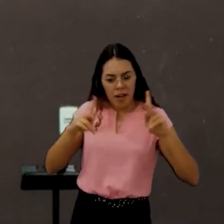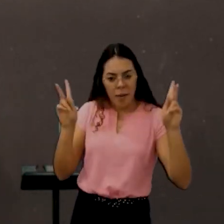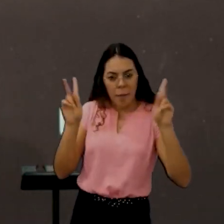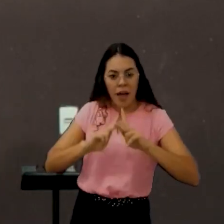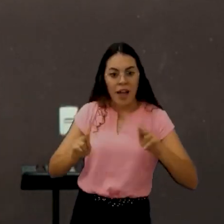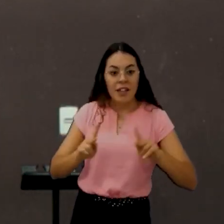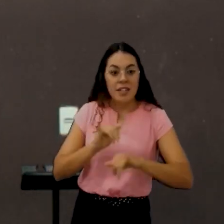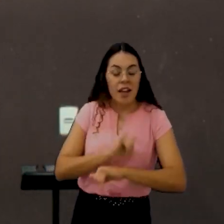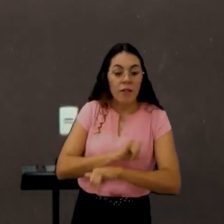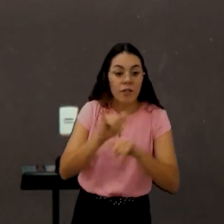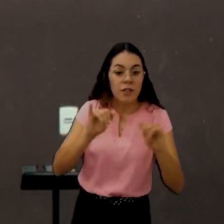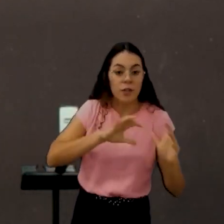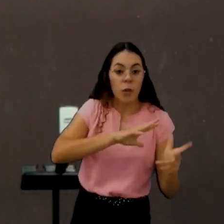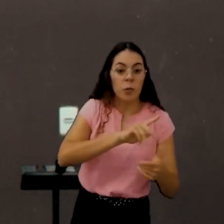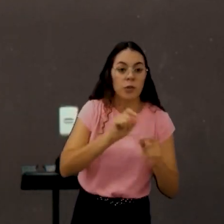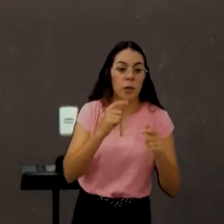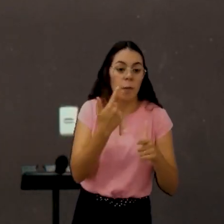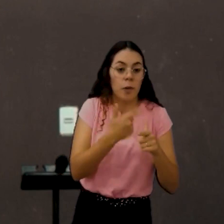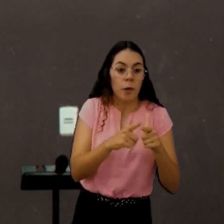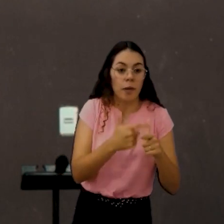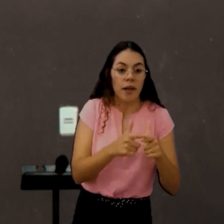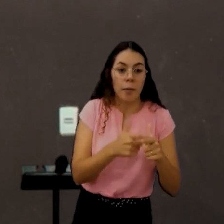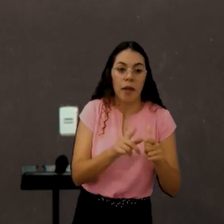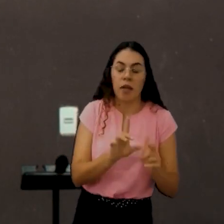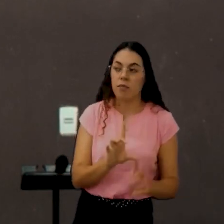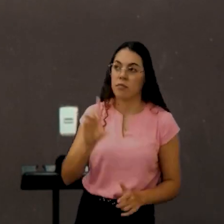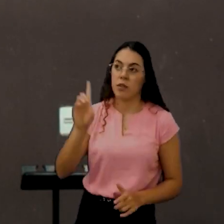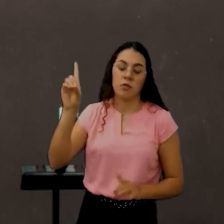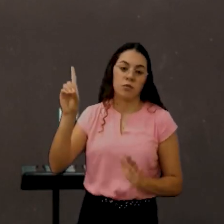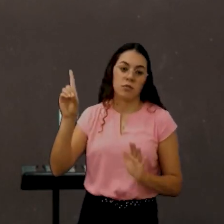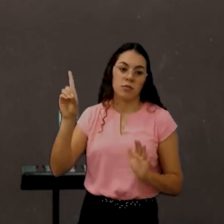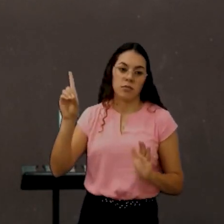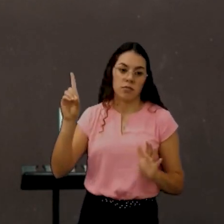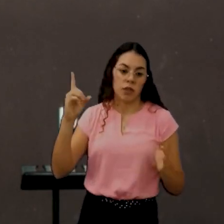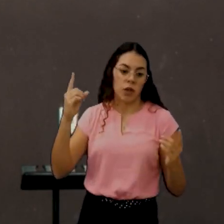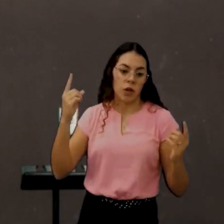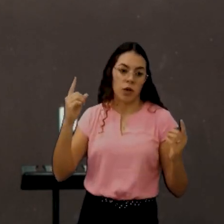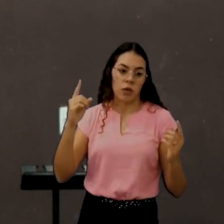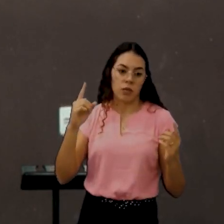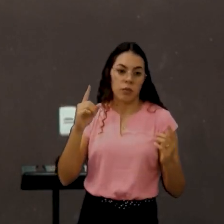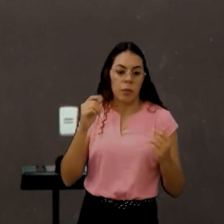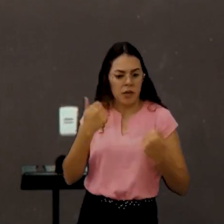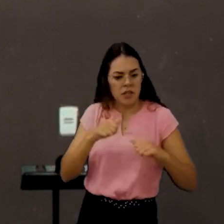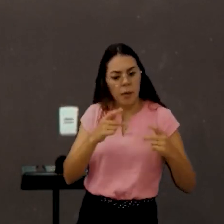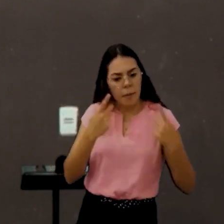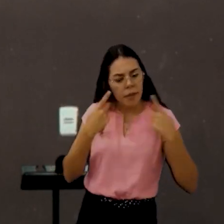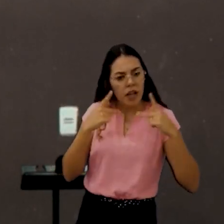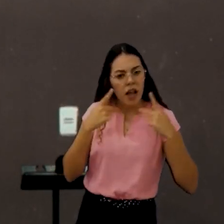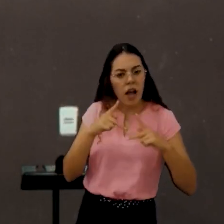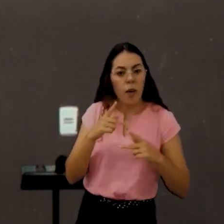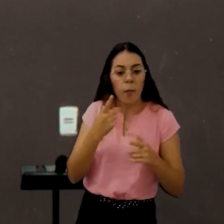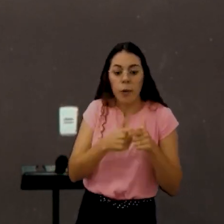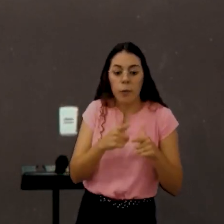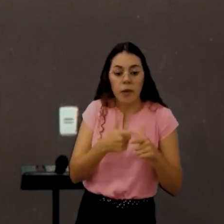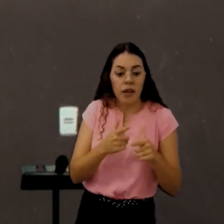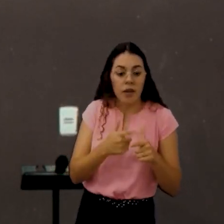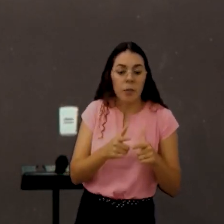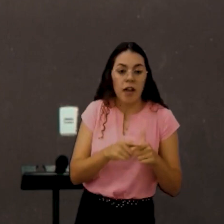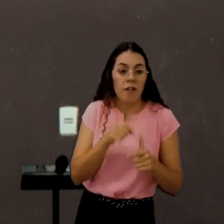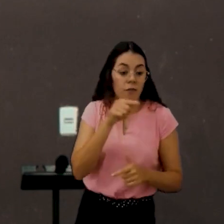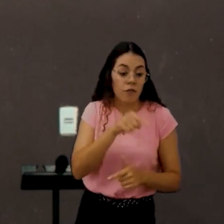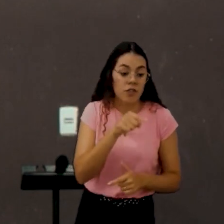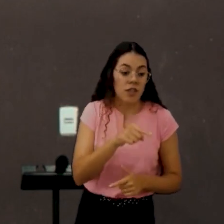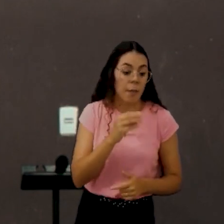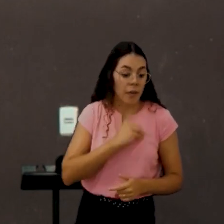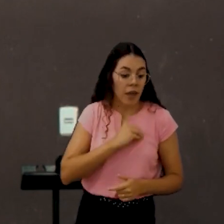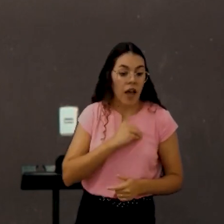o problema deles é com Deus. A gente tem que dizer isso e pregar isso em todo canto. O seu problema é com Cristo, meu irmão. O